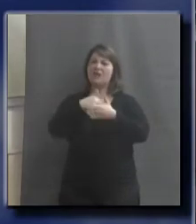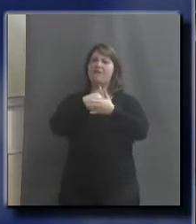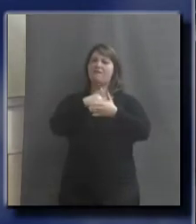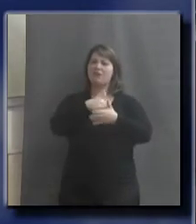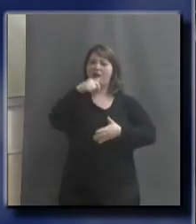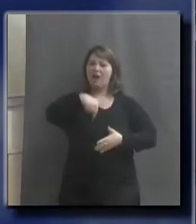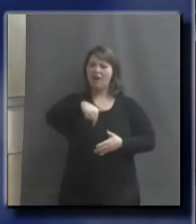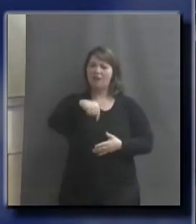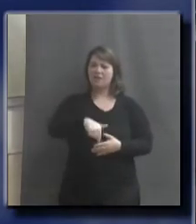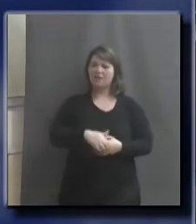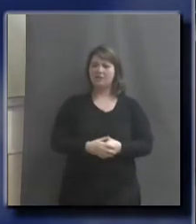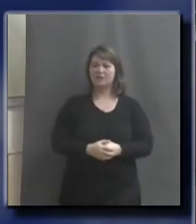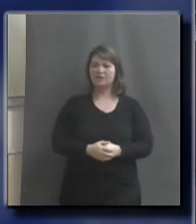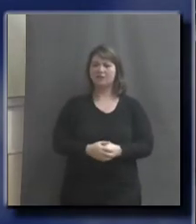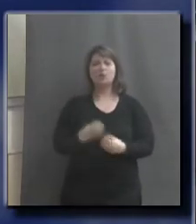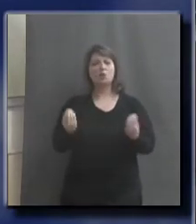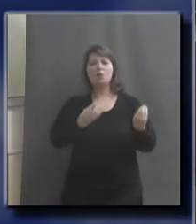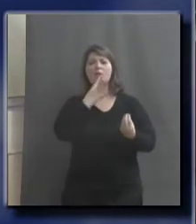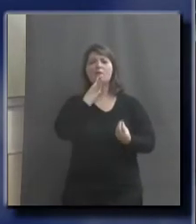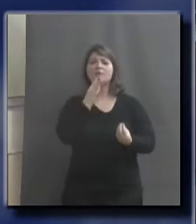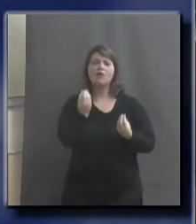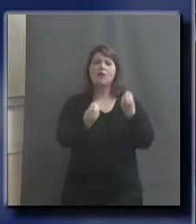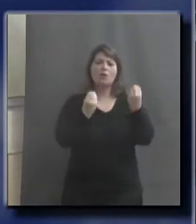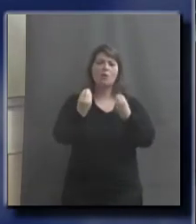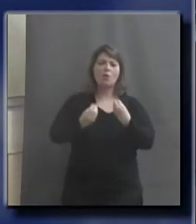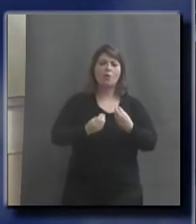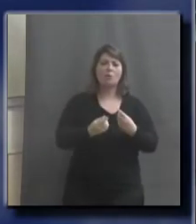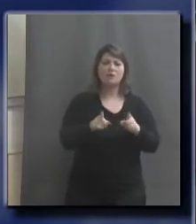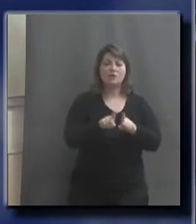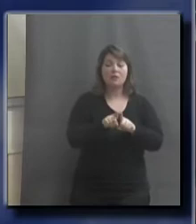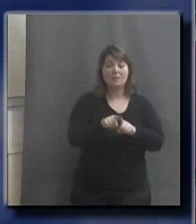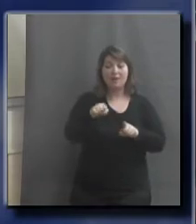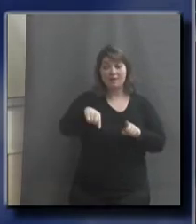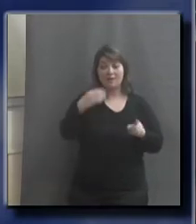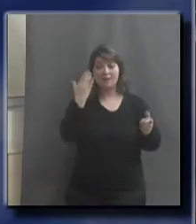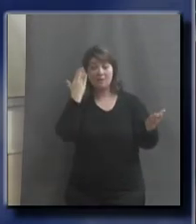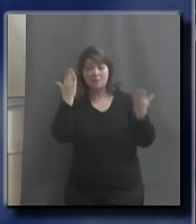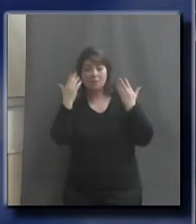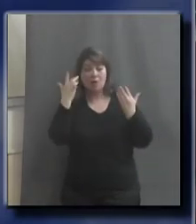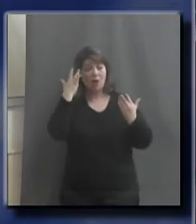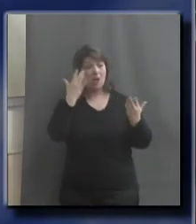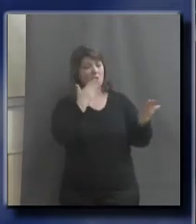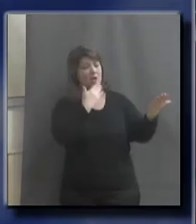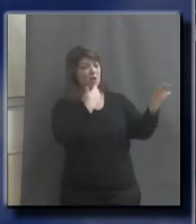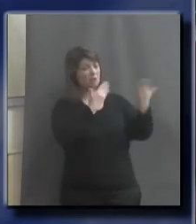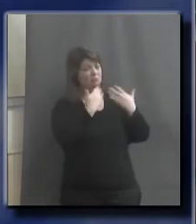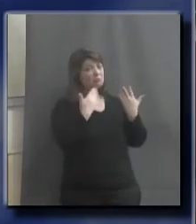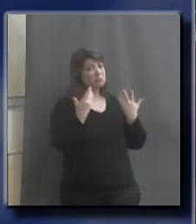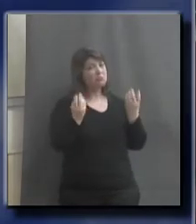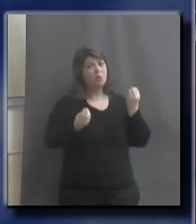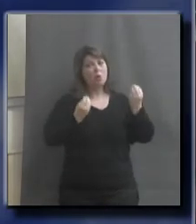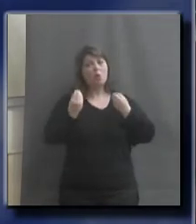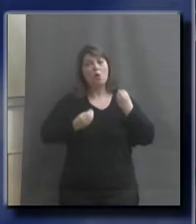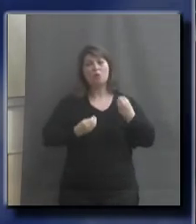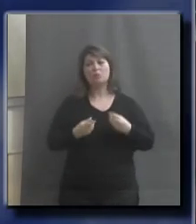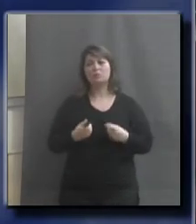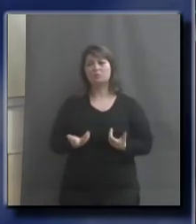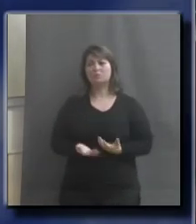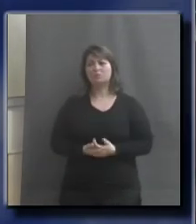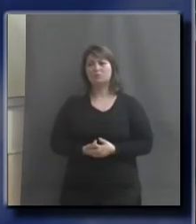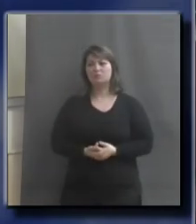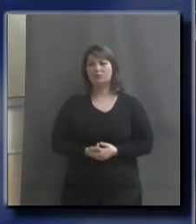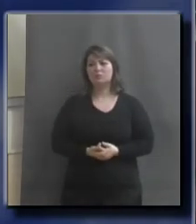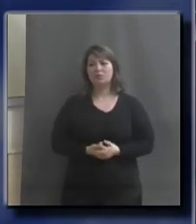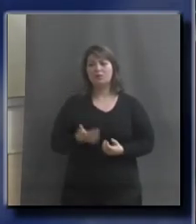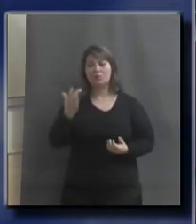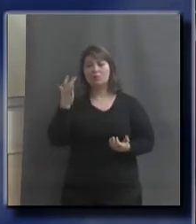né? Para conhecer como é que funciona, para permitir que o profissional psicólogo dialogue com isso. Na prática é isso? É para o